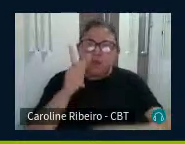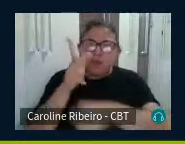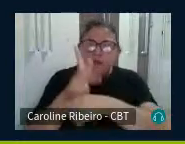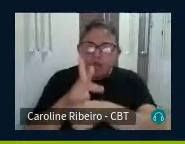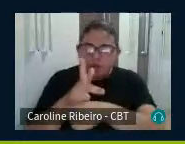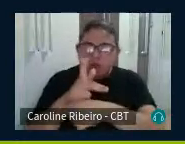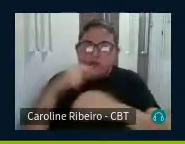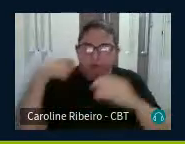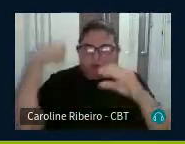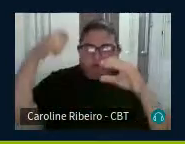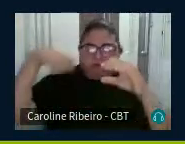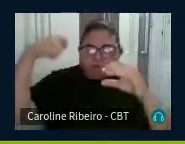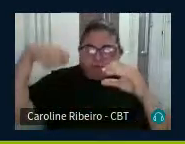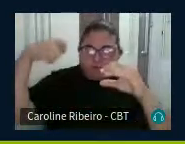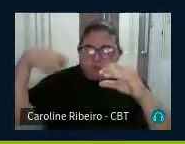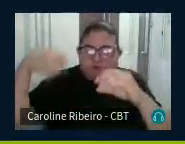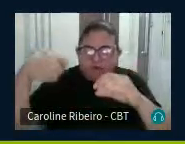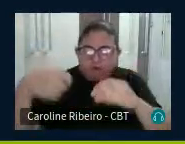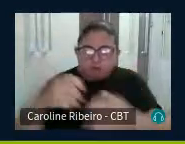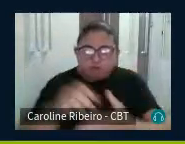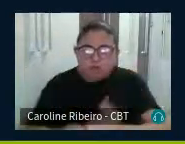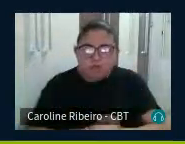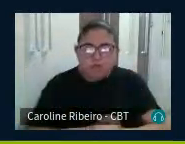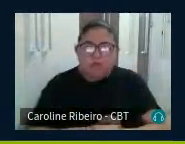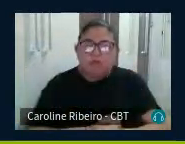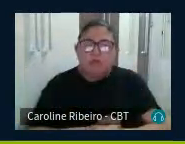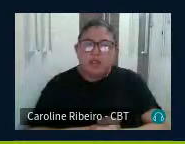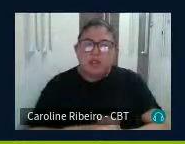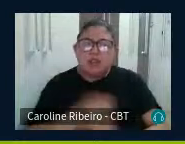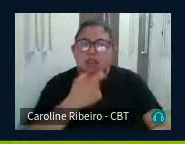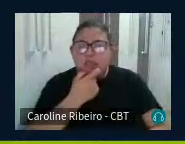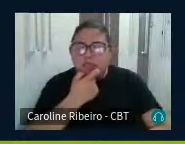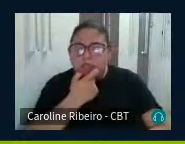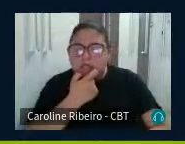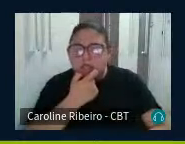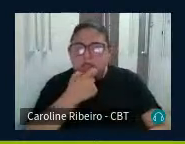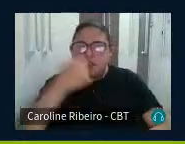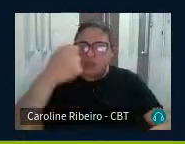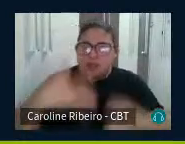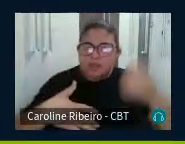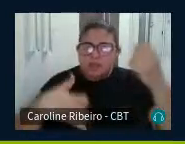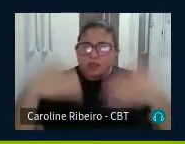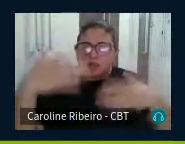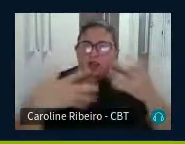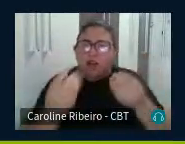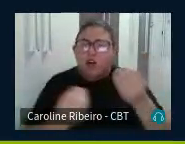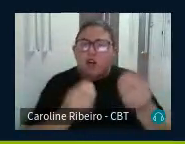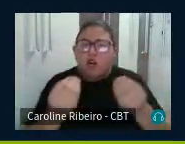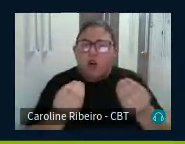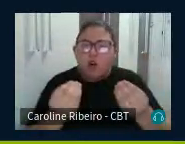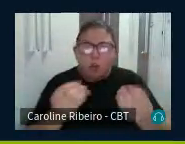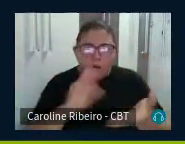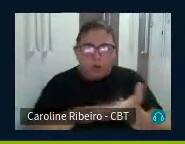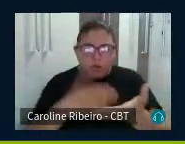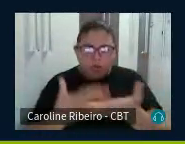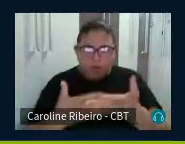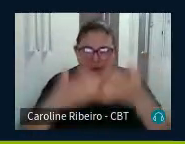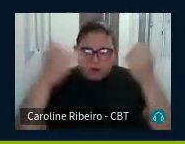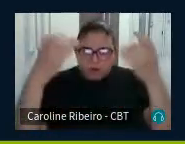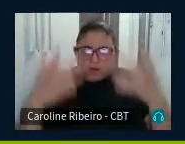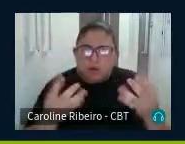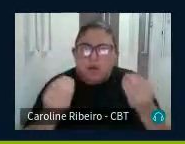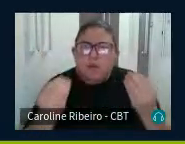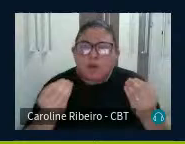Ela está falando inglês. como que fica o intérprete de Libras?